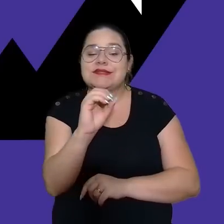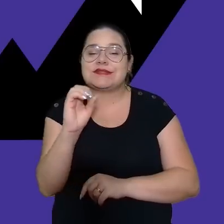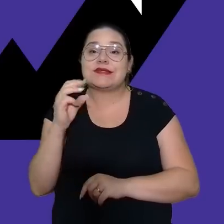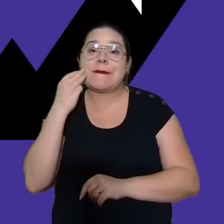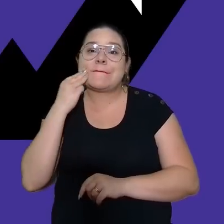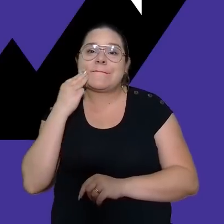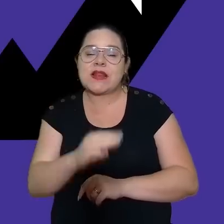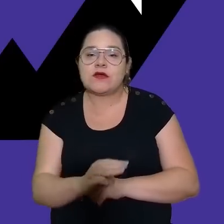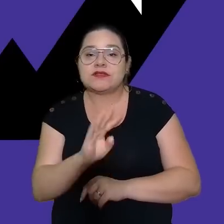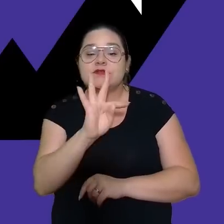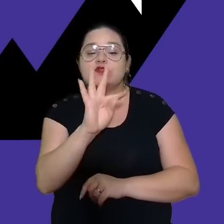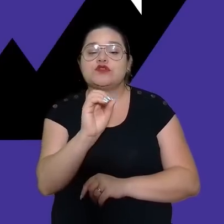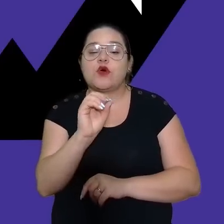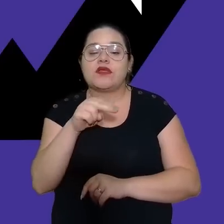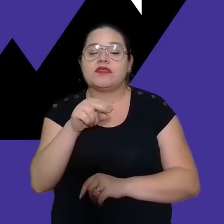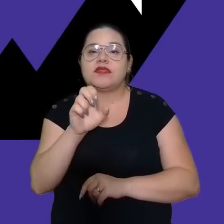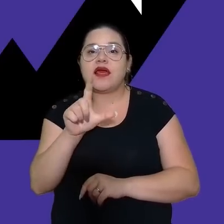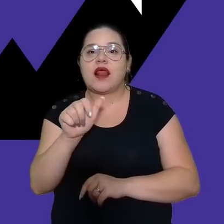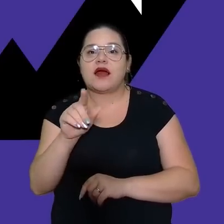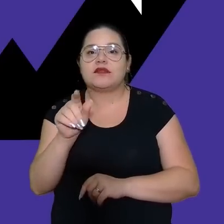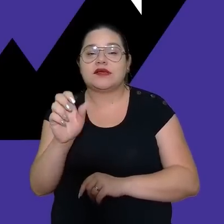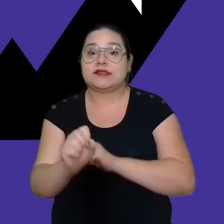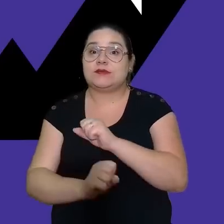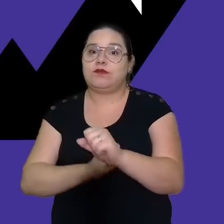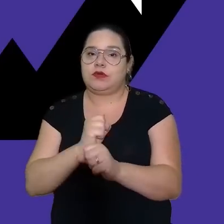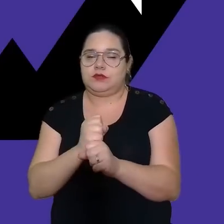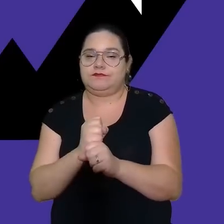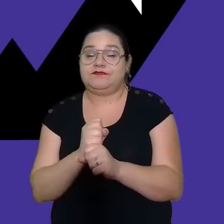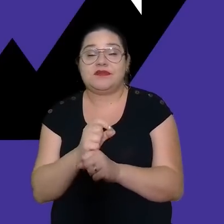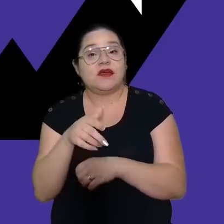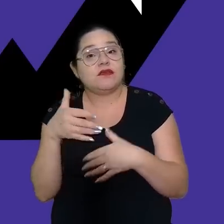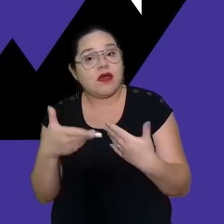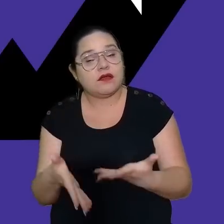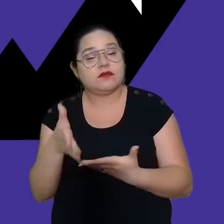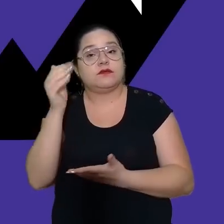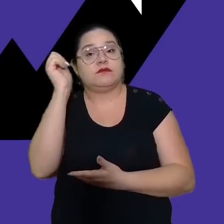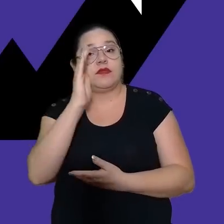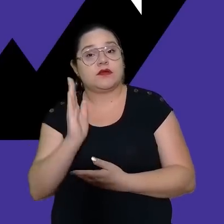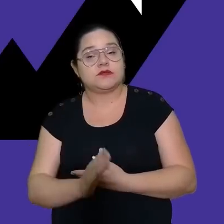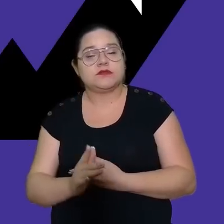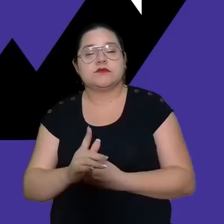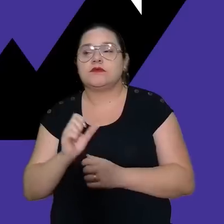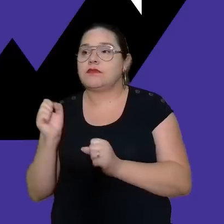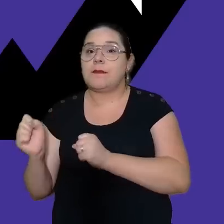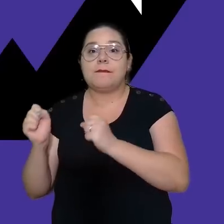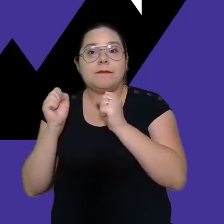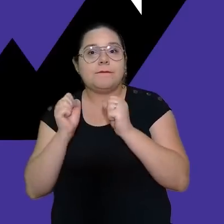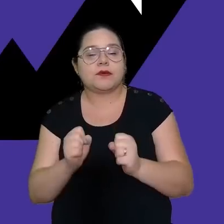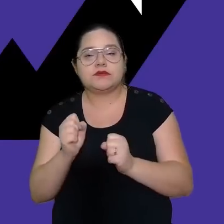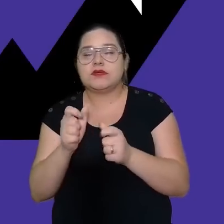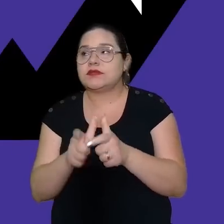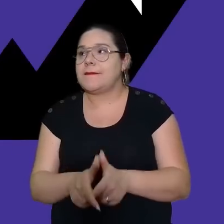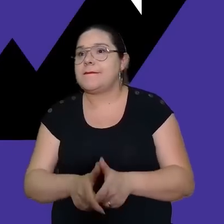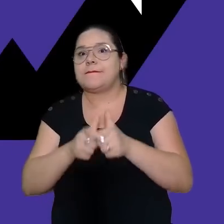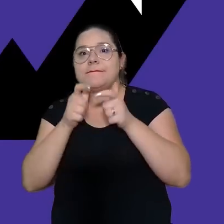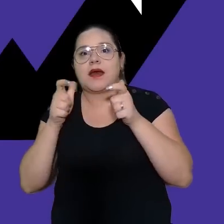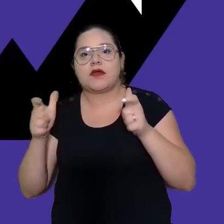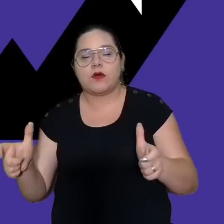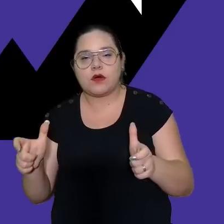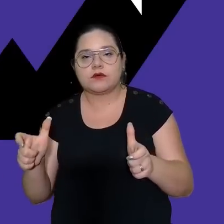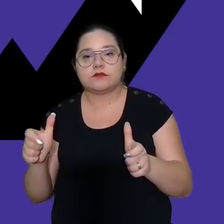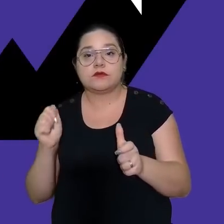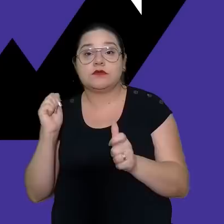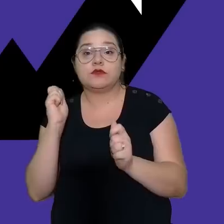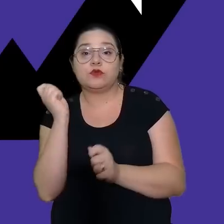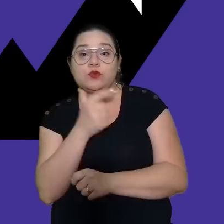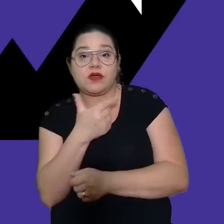ano. E com isso o Brasil se torna uma grande potência muito maior do que já é, em relação